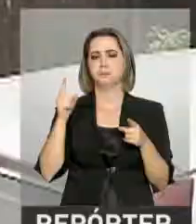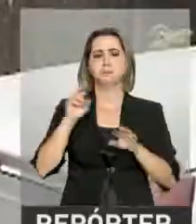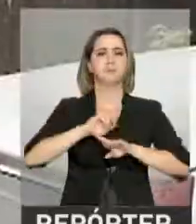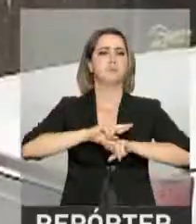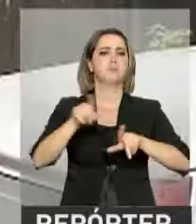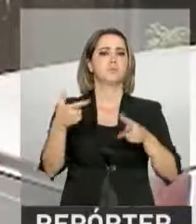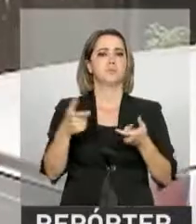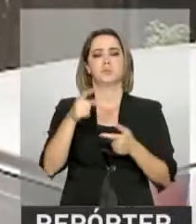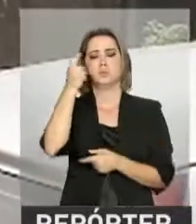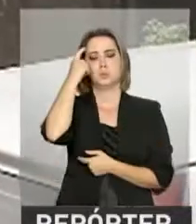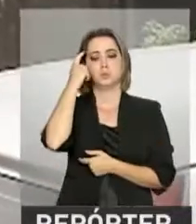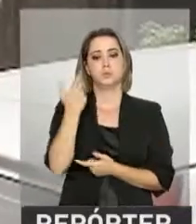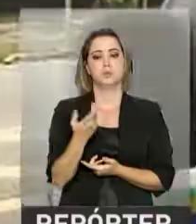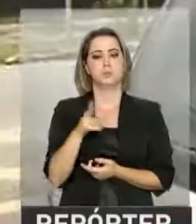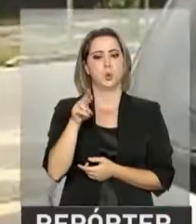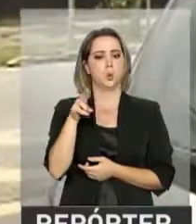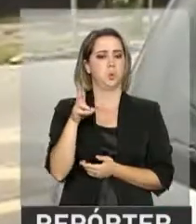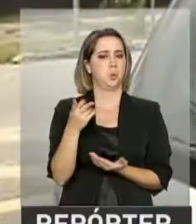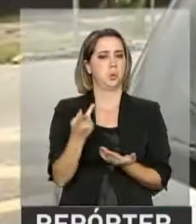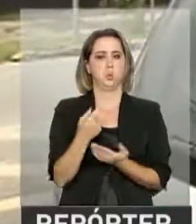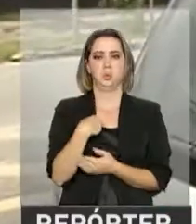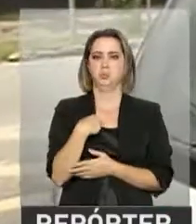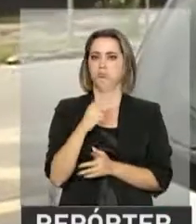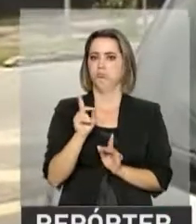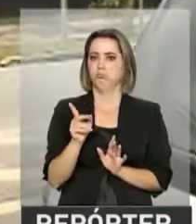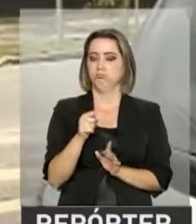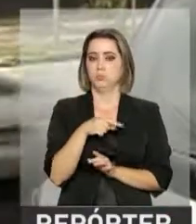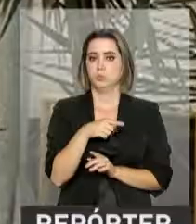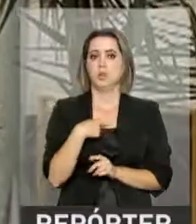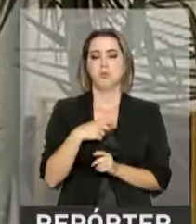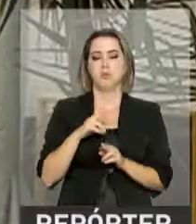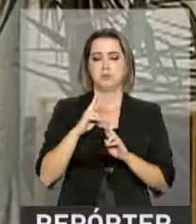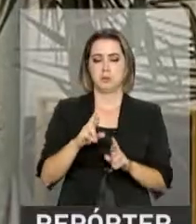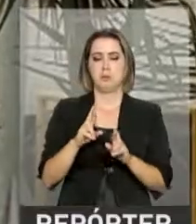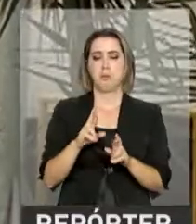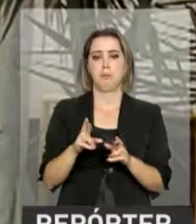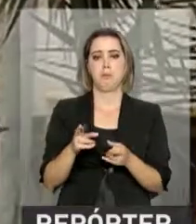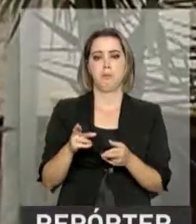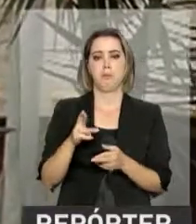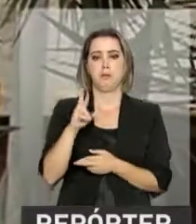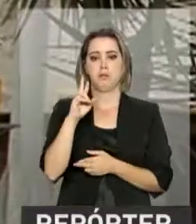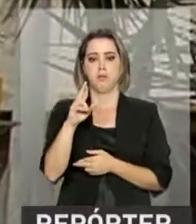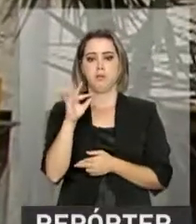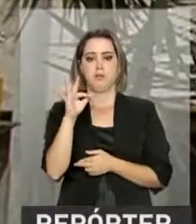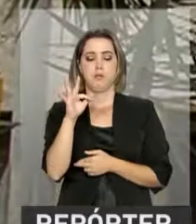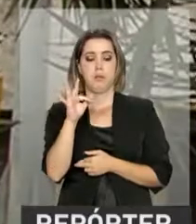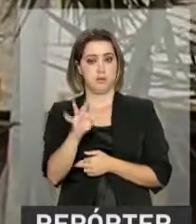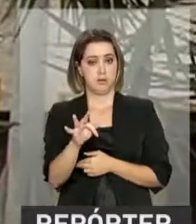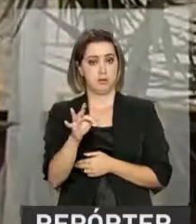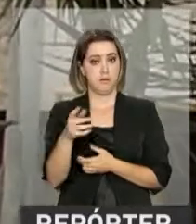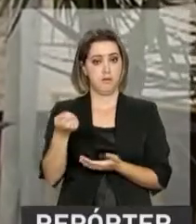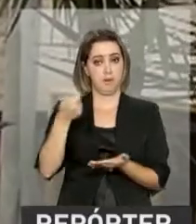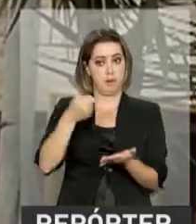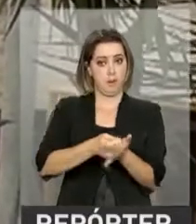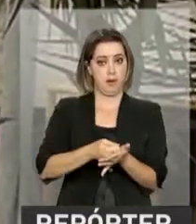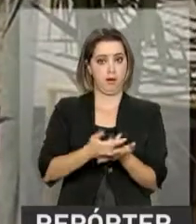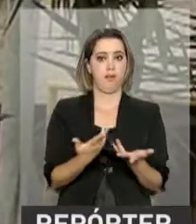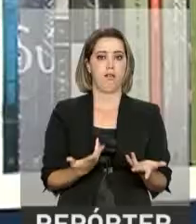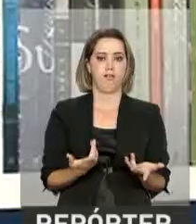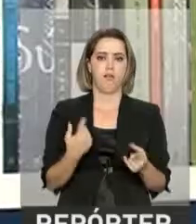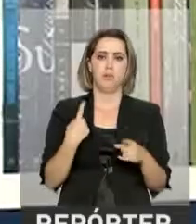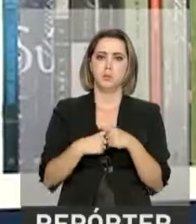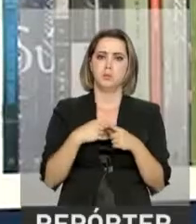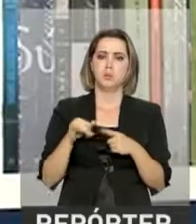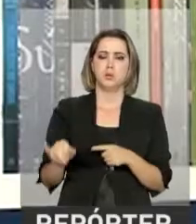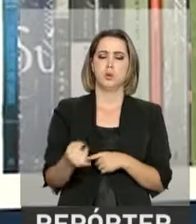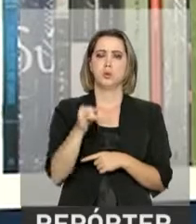nisso. Até o momento eu nunca fiz. Vou esperar a Receita depositar. Espera a Receita depositar. Porque o juro é muito alto, né?